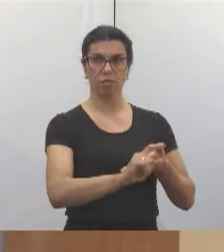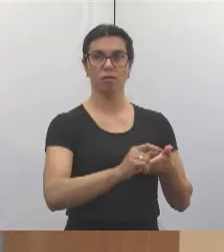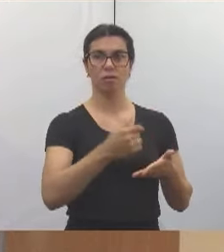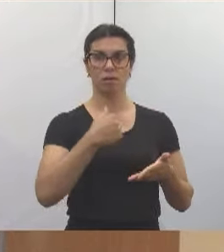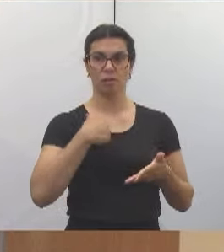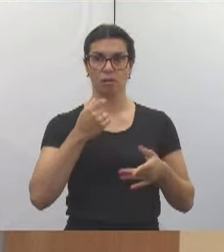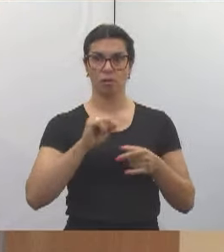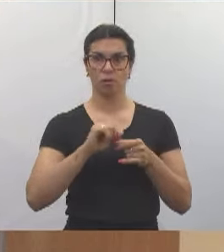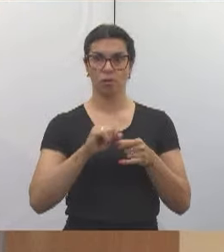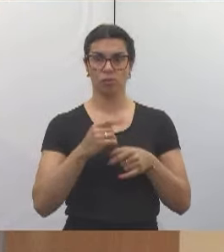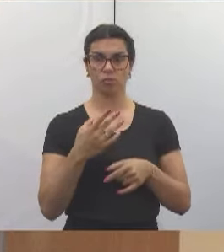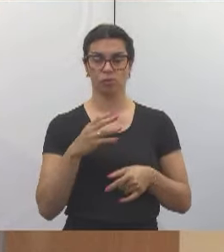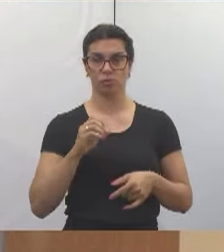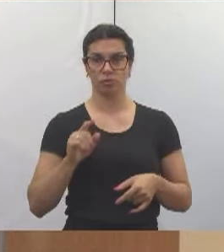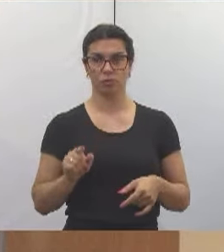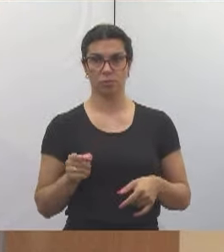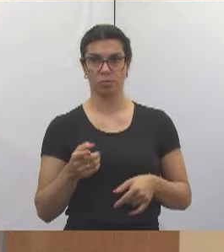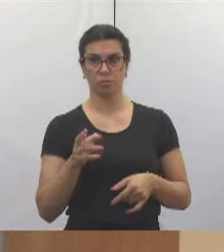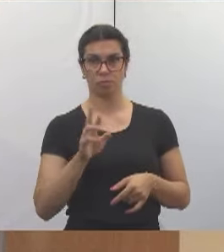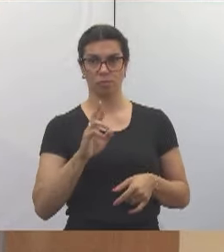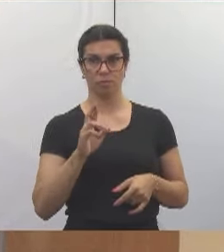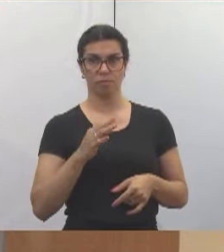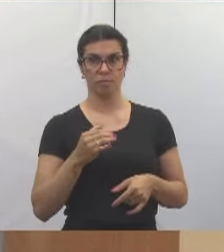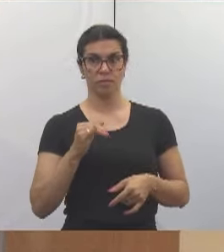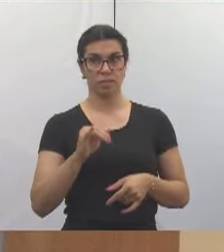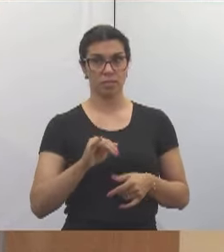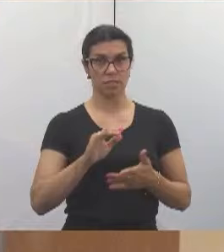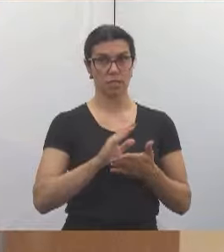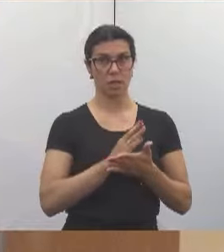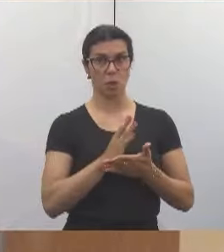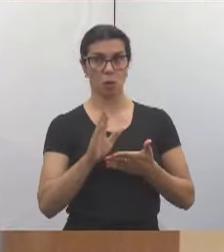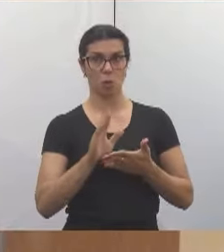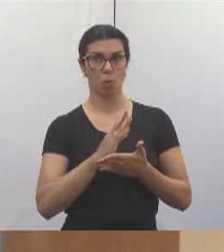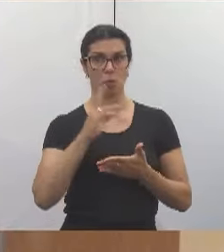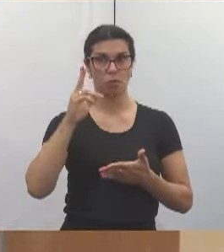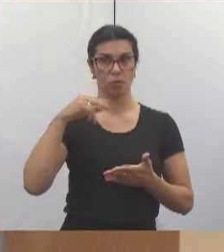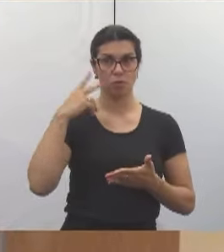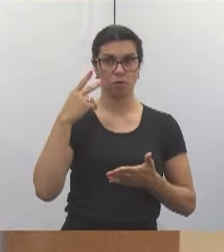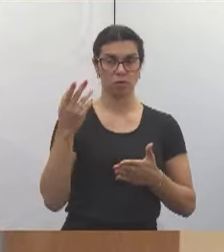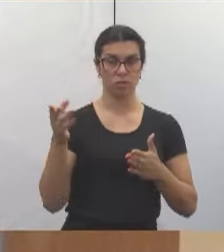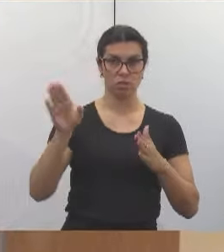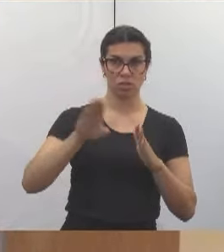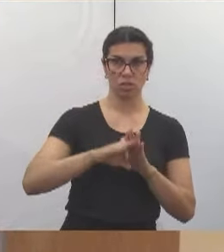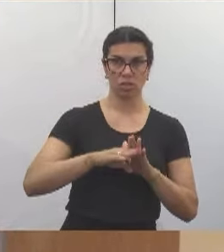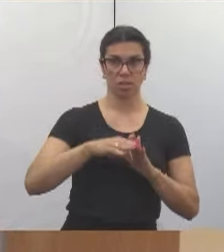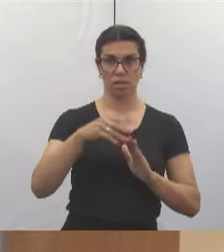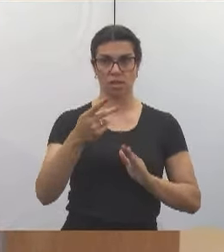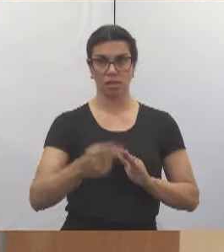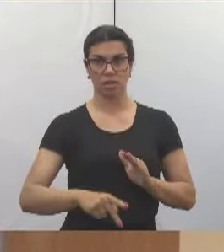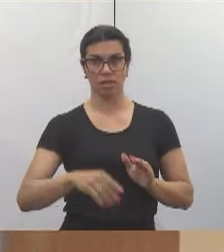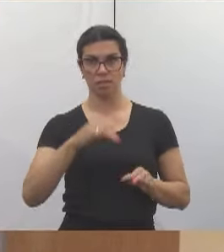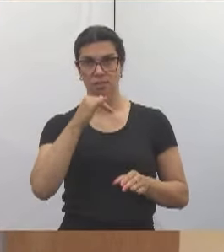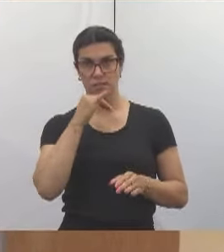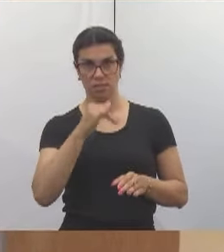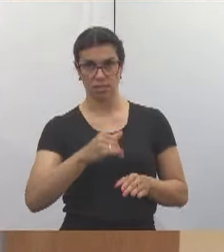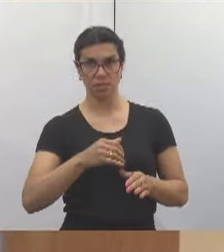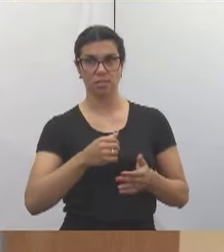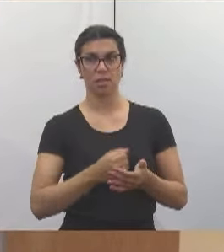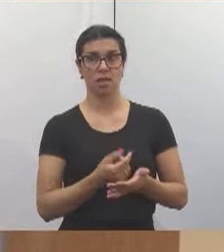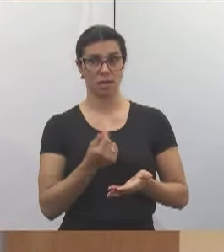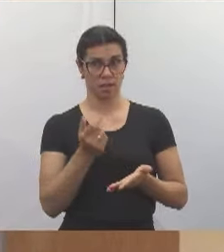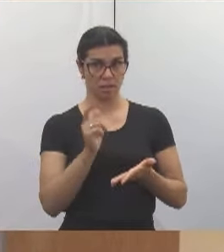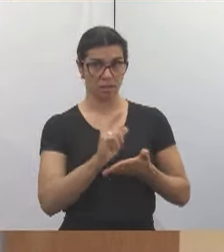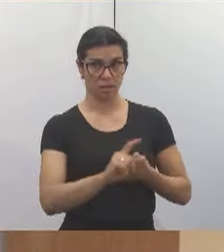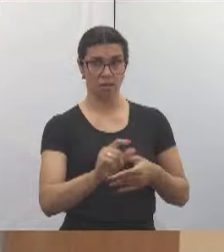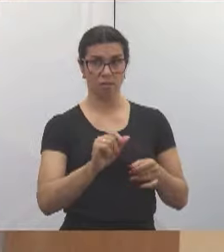vereador. Se algum vereador, nós somos 13 vereadores, chegar aqui e dizer que foi ele, eu vou desmentir na cara dele